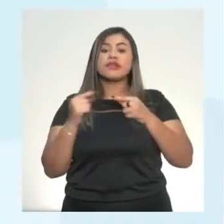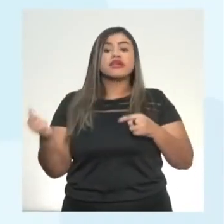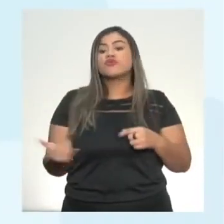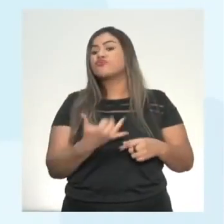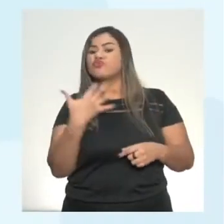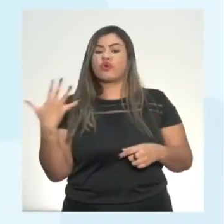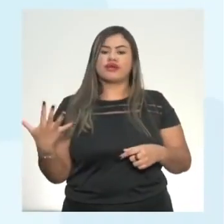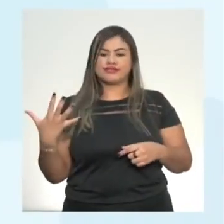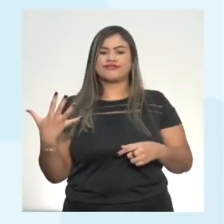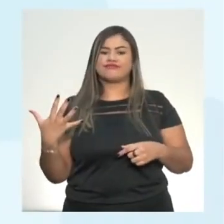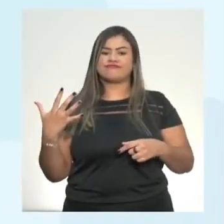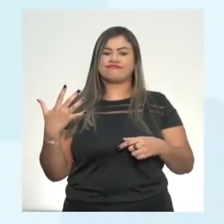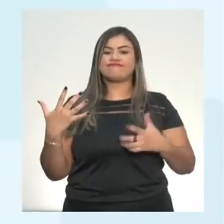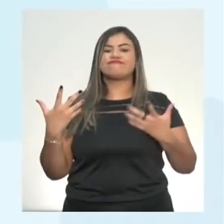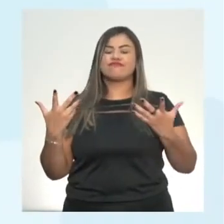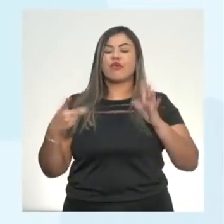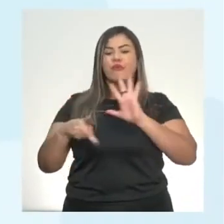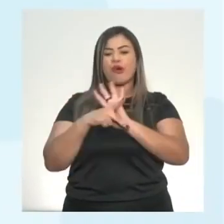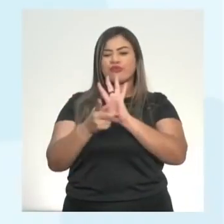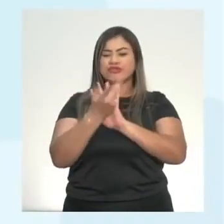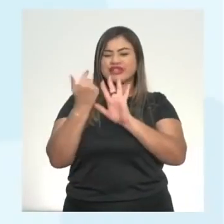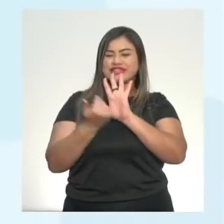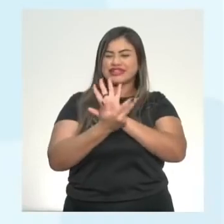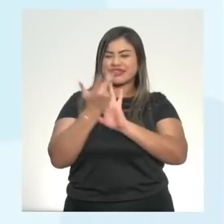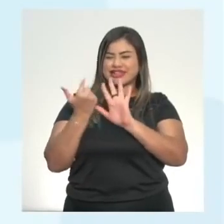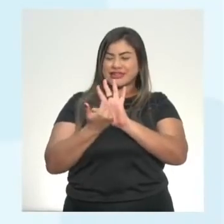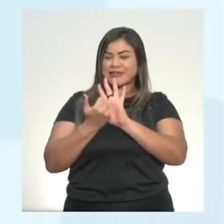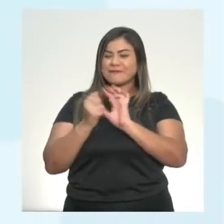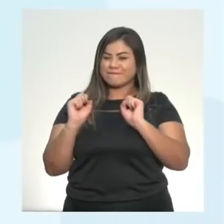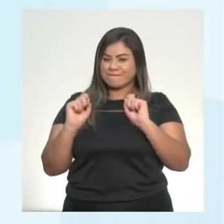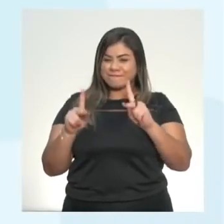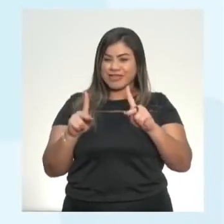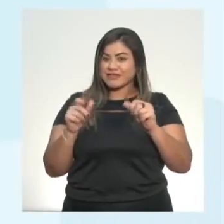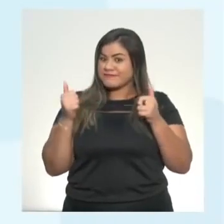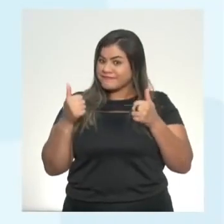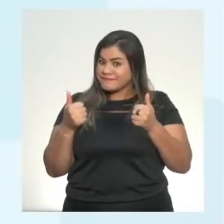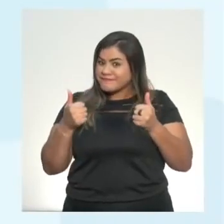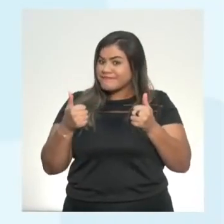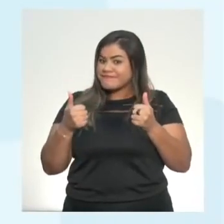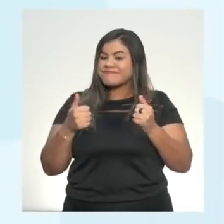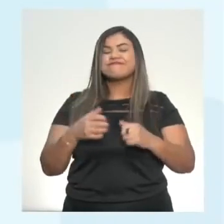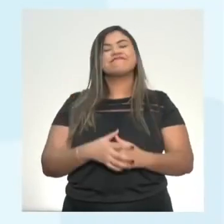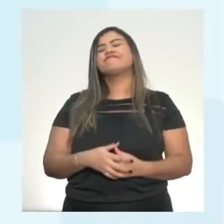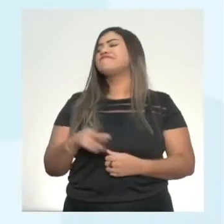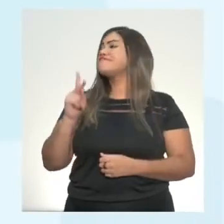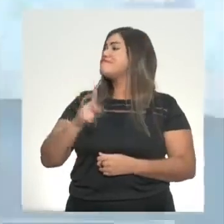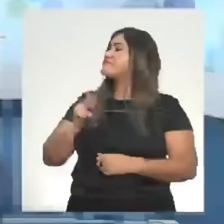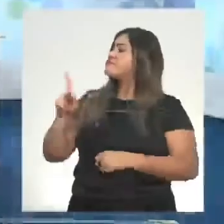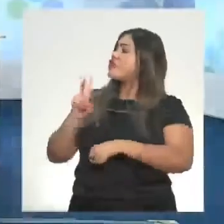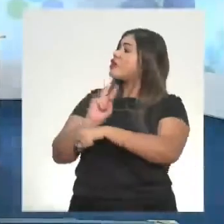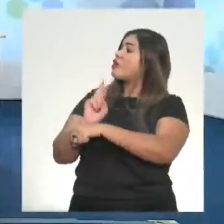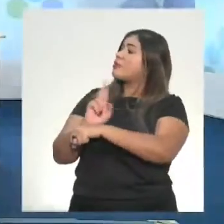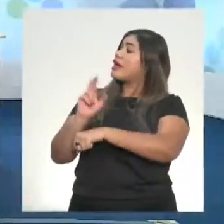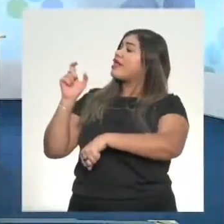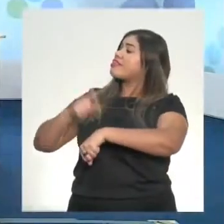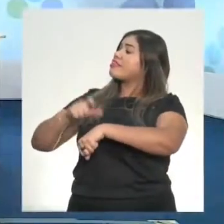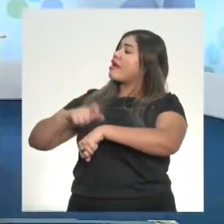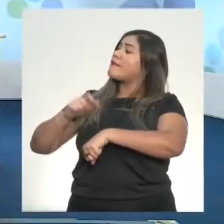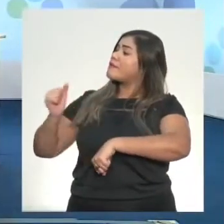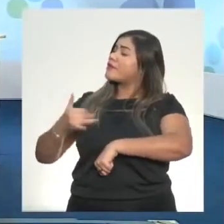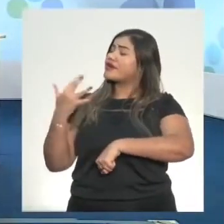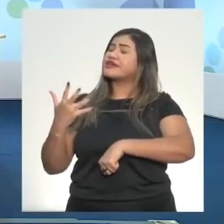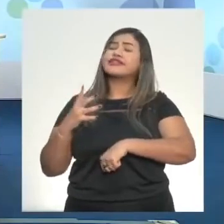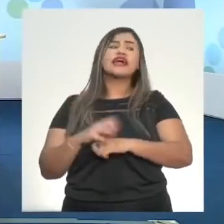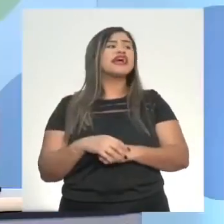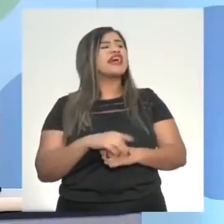tamanho desses pedacinhos aí dessa figura ampliada. Tudo bem? Professora Roberta, quanto tempo para eles fazerem?